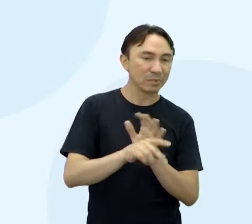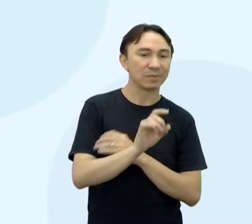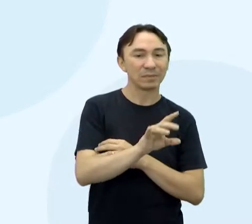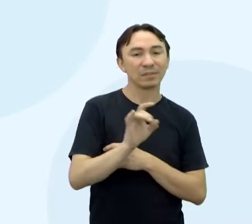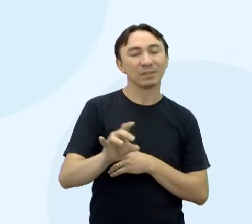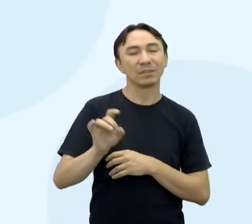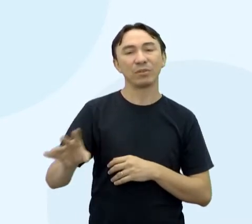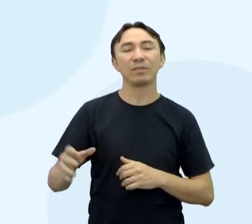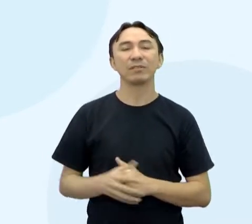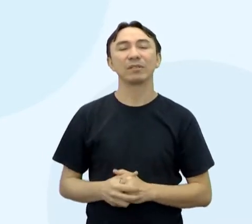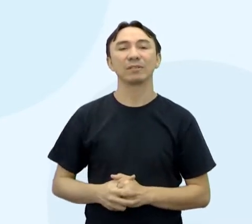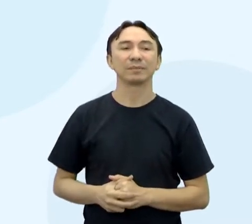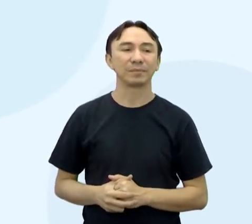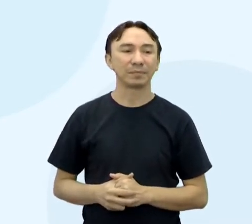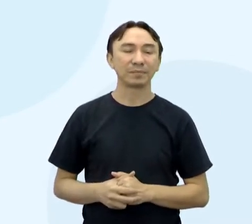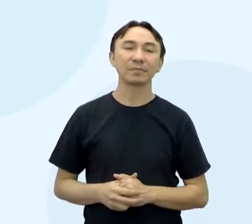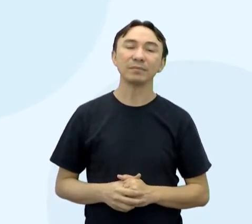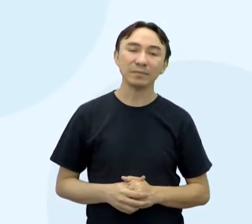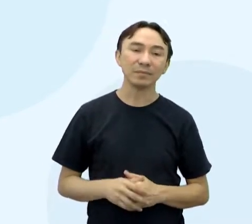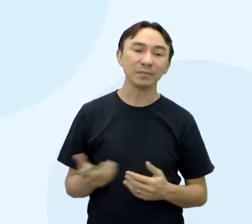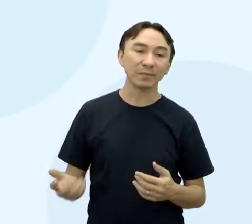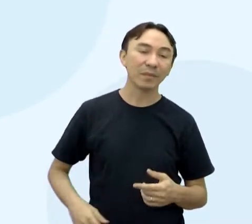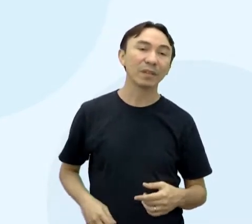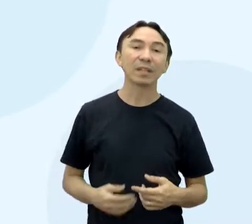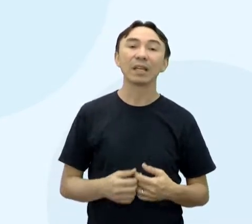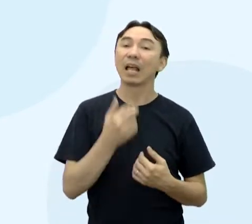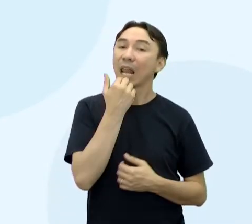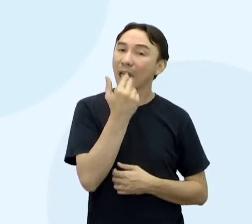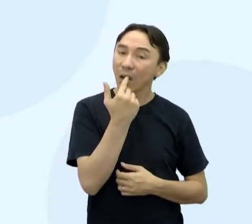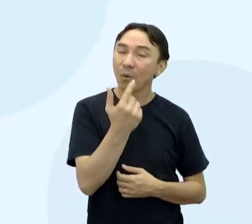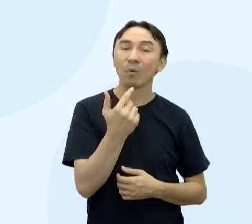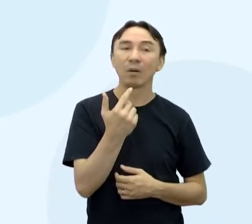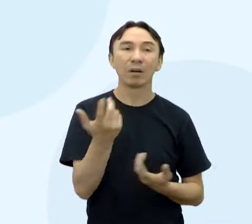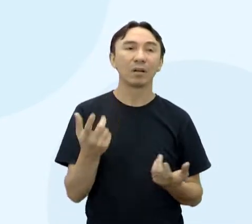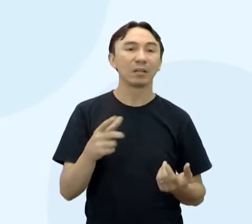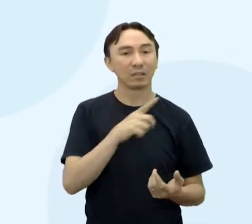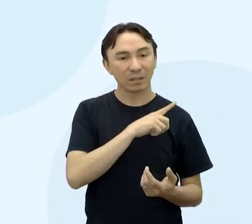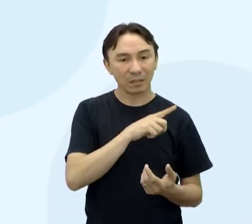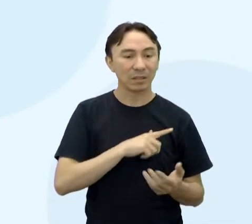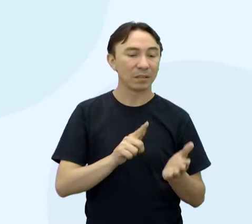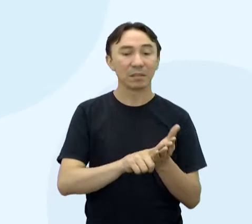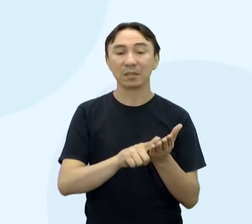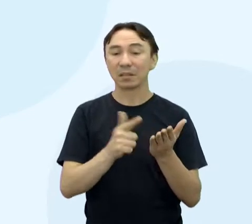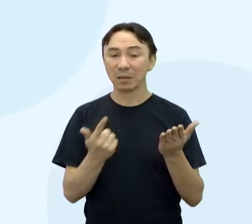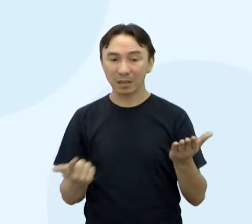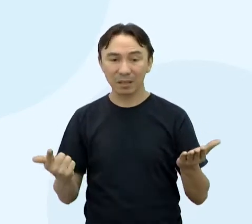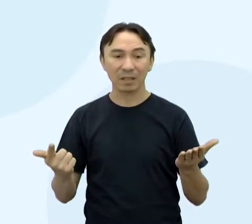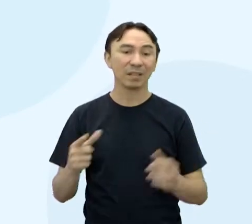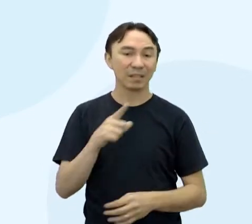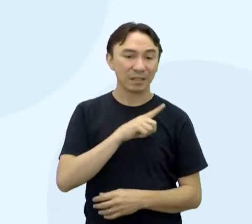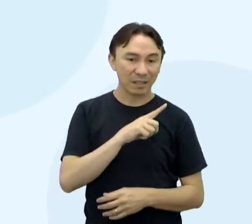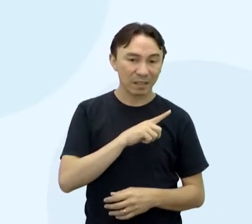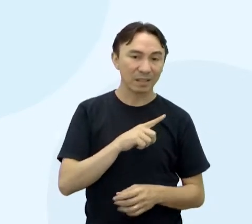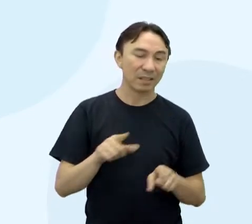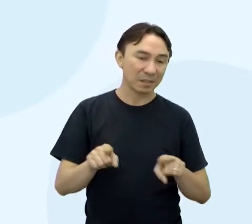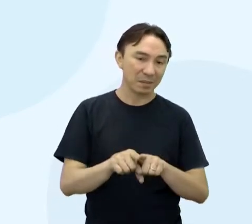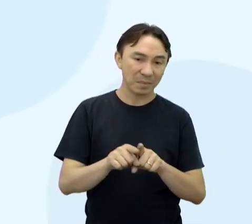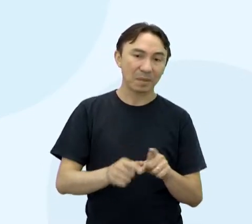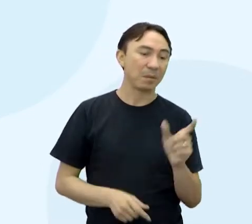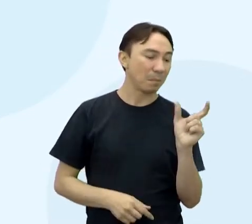informação. A língua tem uma gramática, tem um léxico, lembrando que o léxico são as palavras,